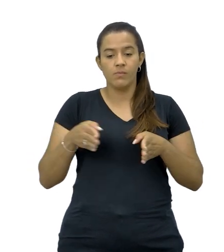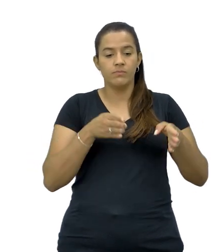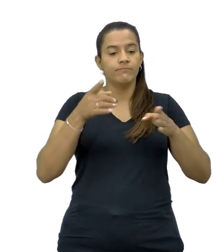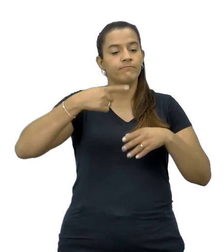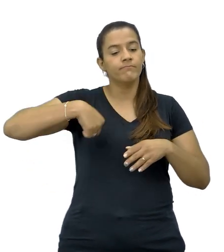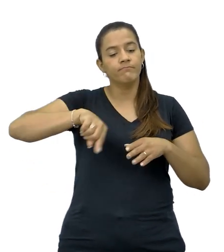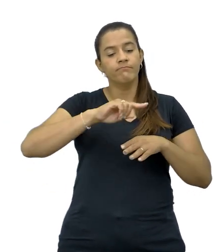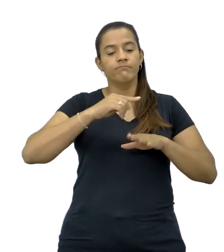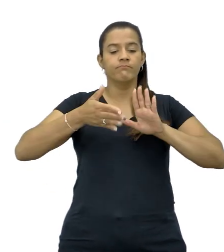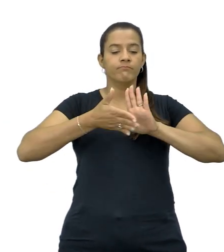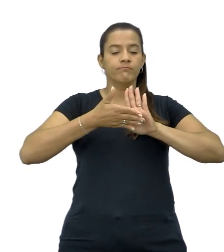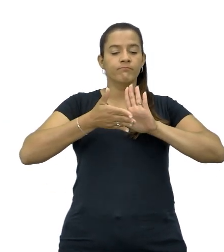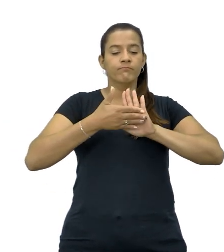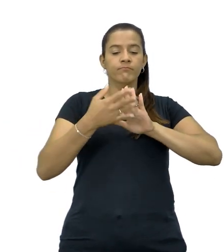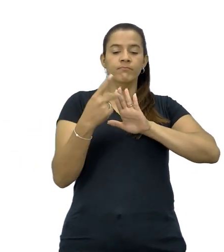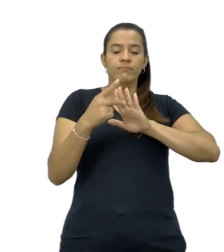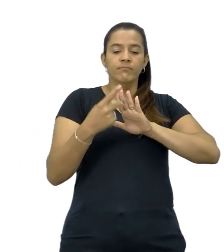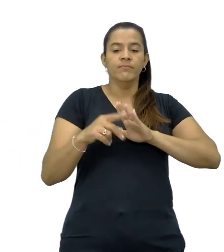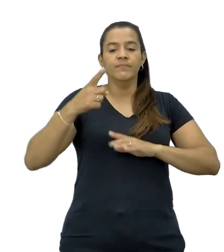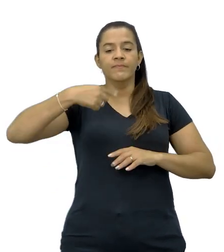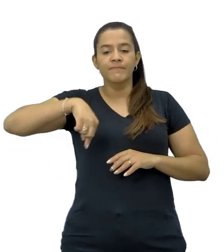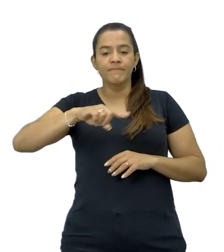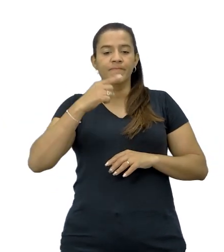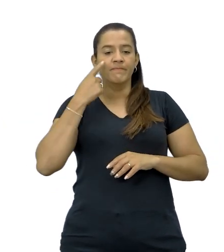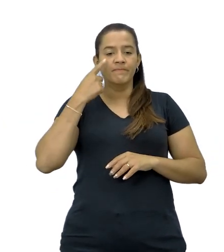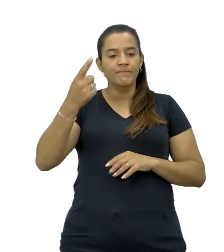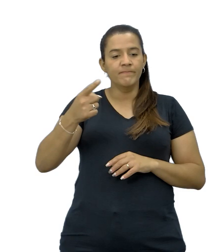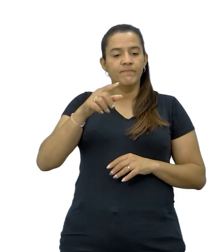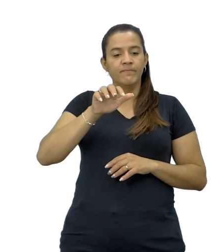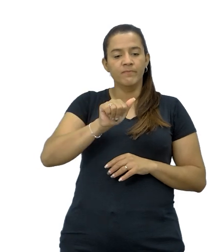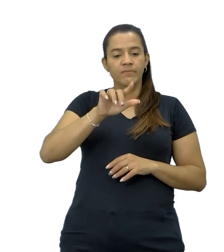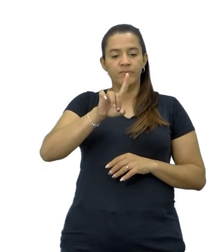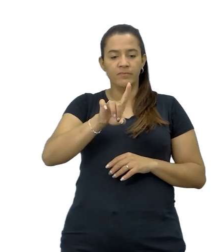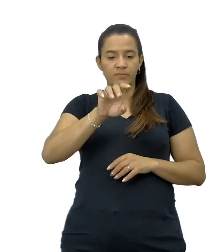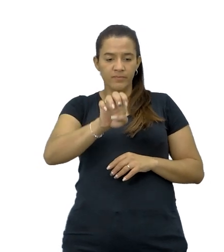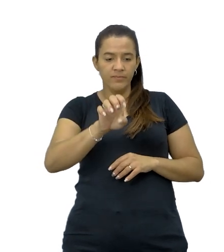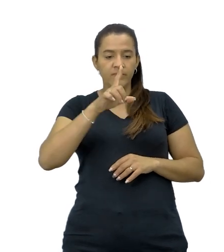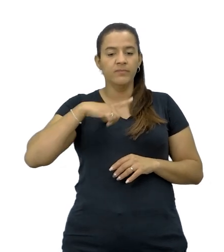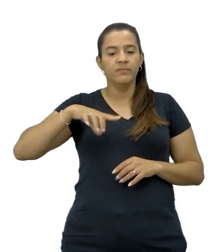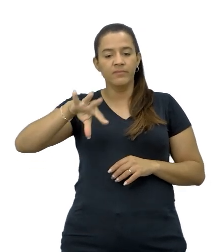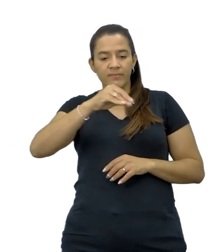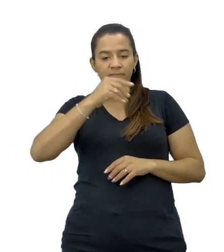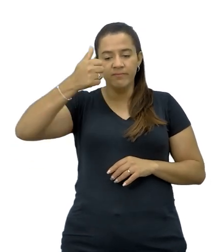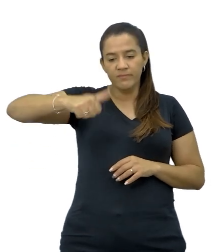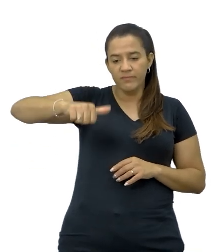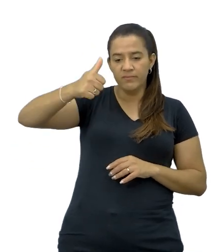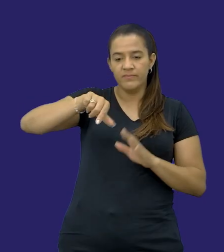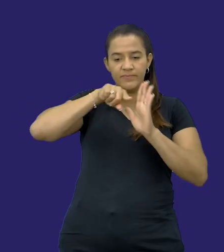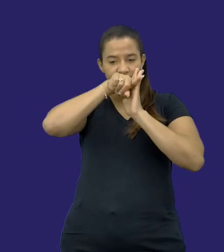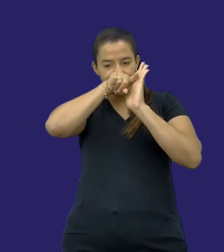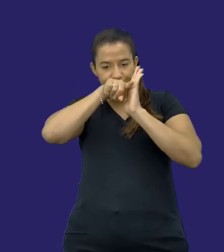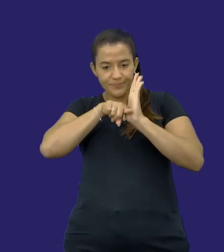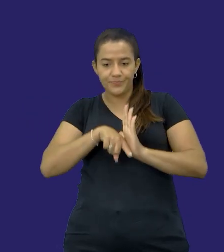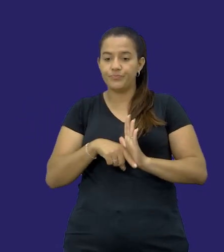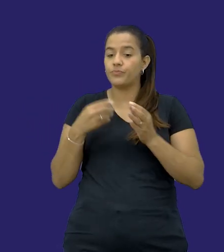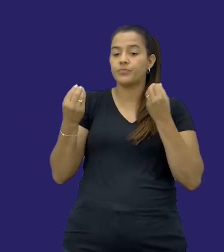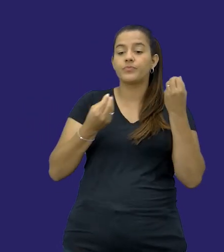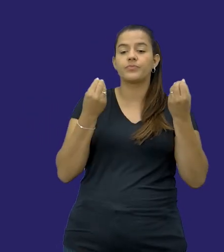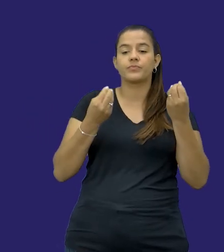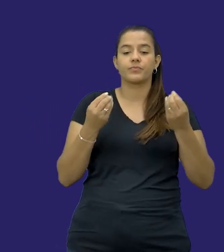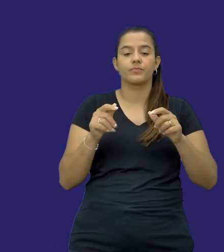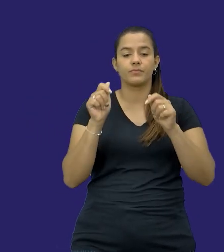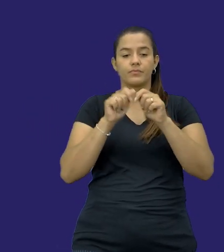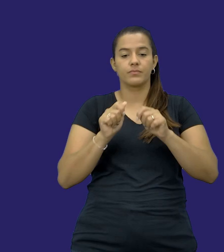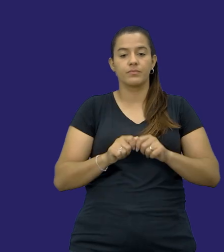aqui propondo para vocês, para chegar ali na ADE, no caso da avaliação, né? E aí pensar como seria feito.